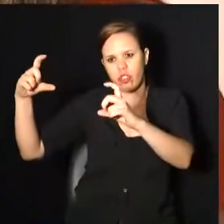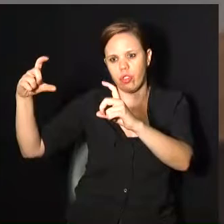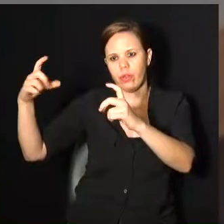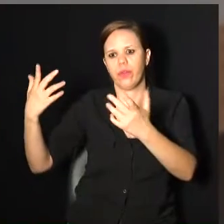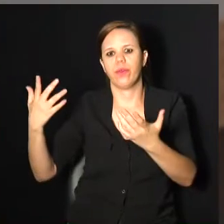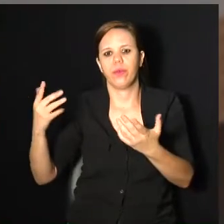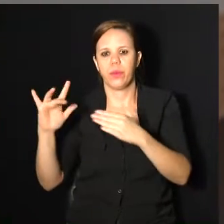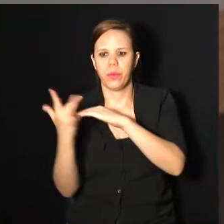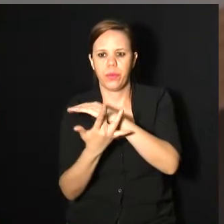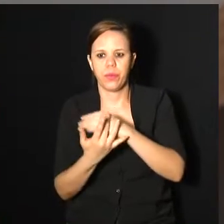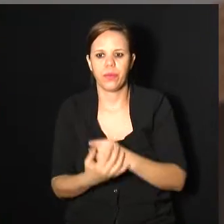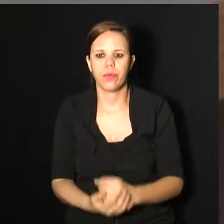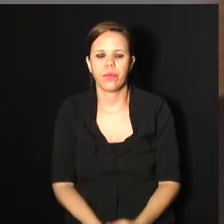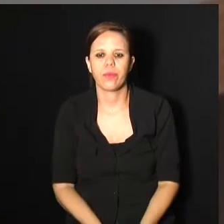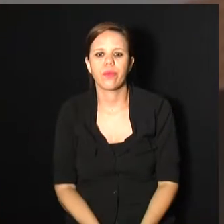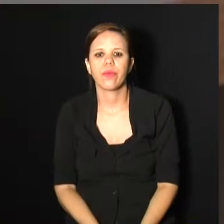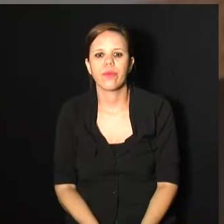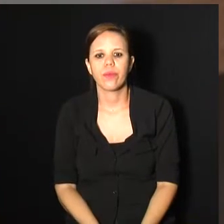sociais.